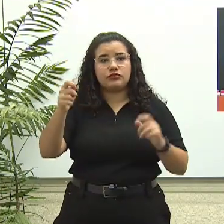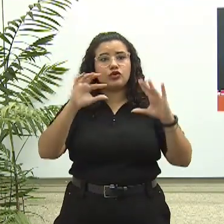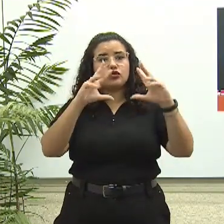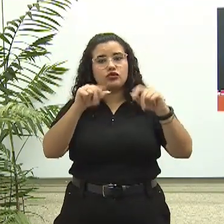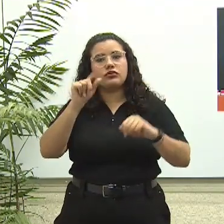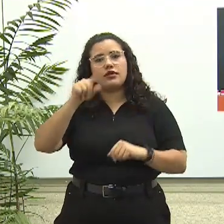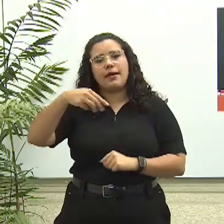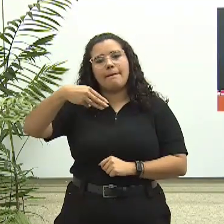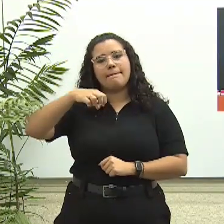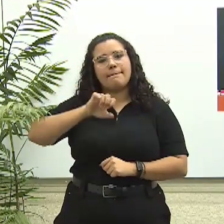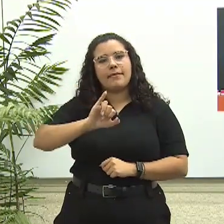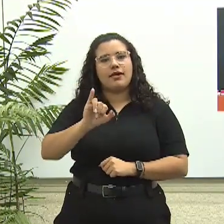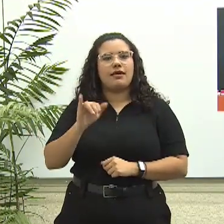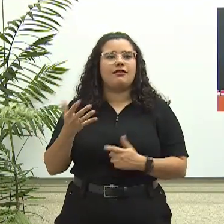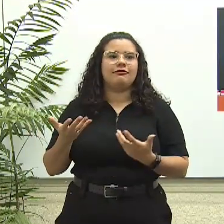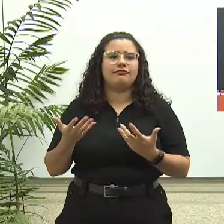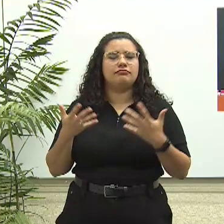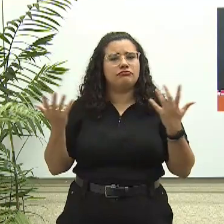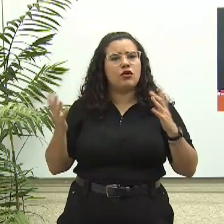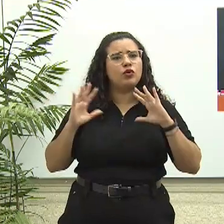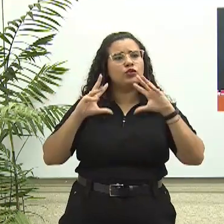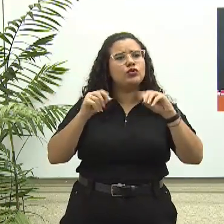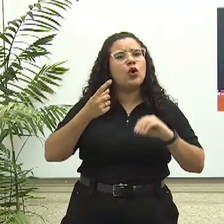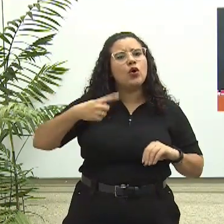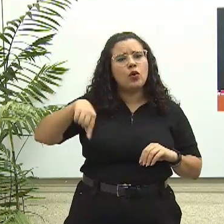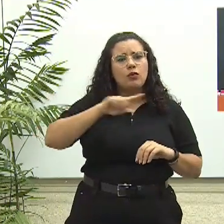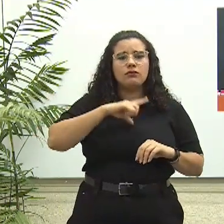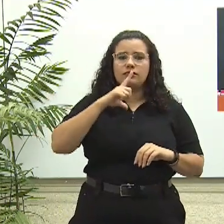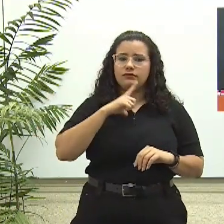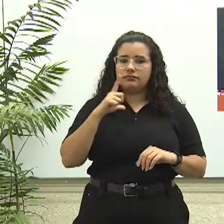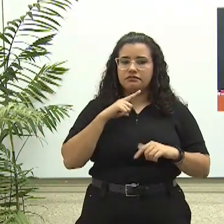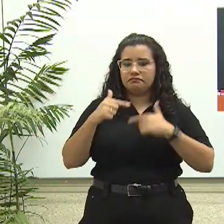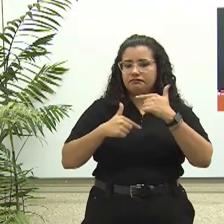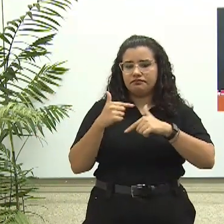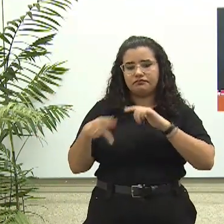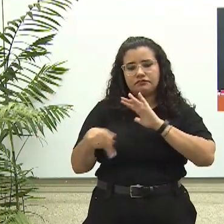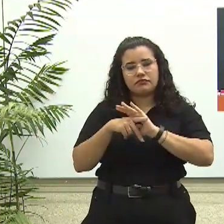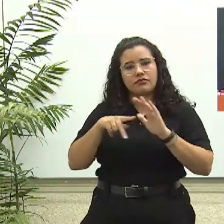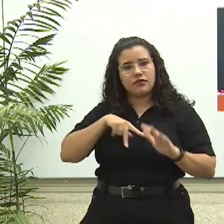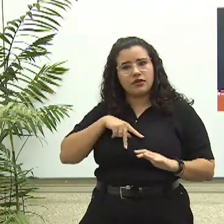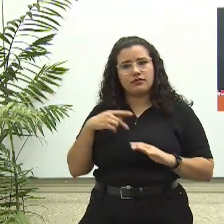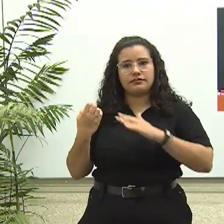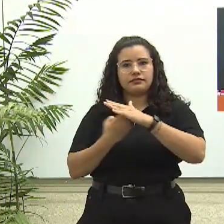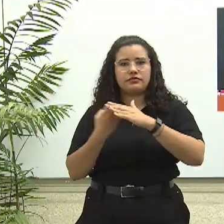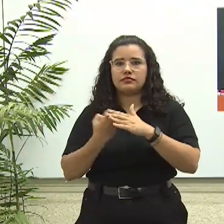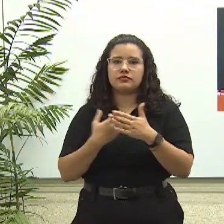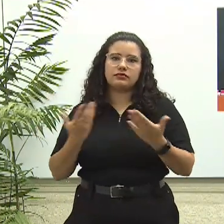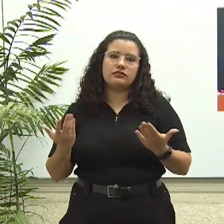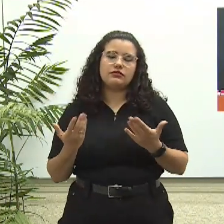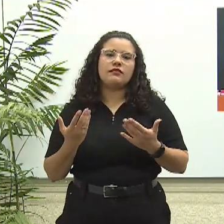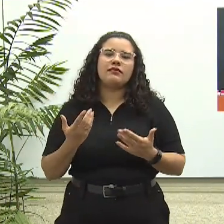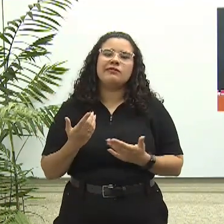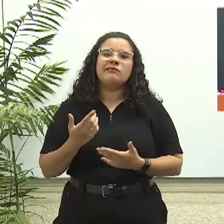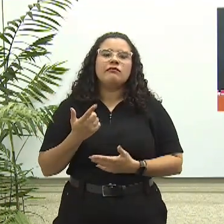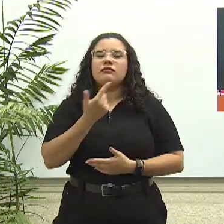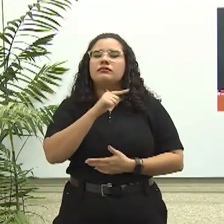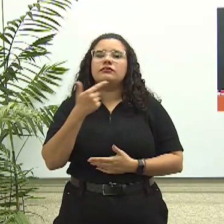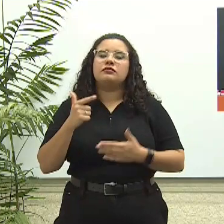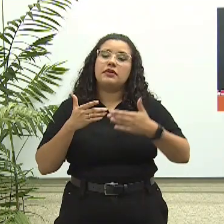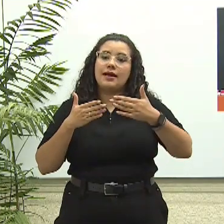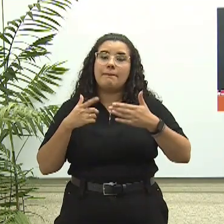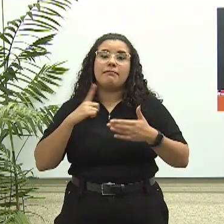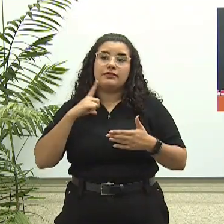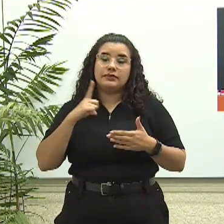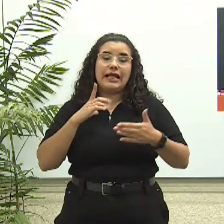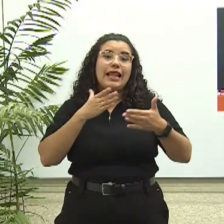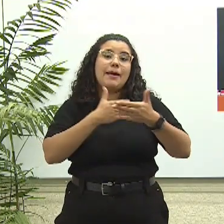uma pejotização Total quer dizer Todos nós somos empresários ceos só que isso é uma ideologia nós sabemos que que há um há um limite para para isso